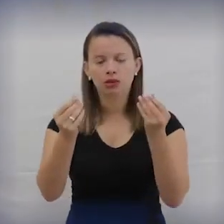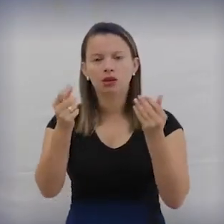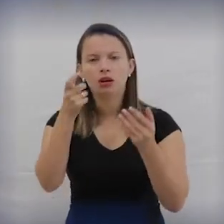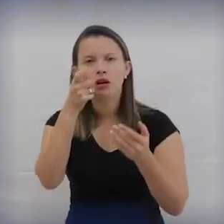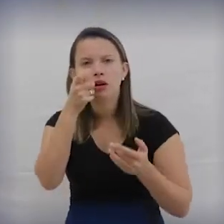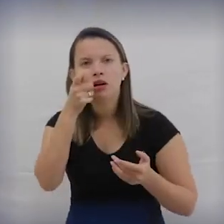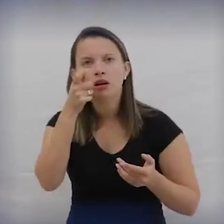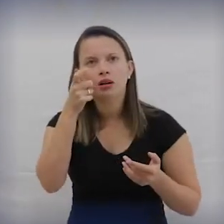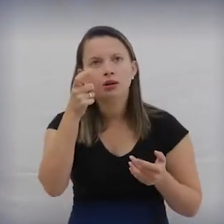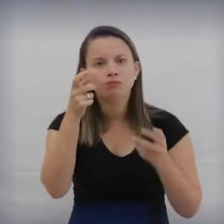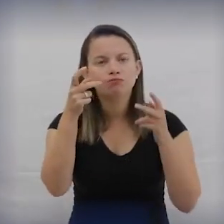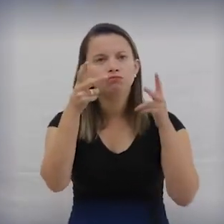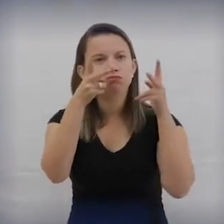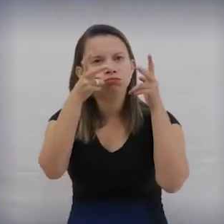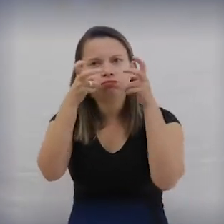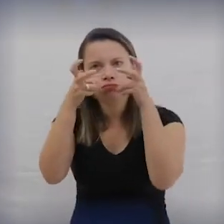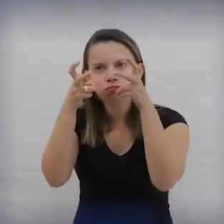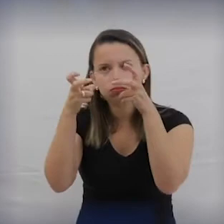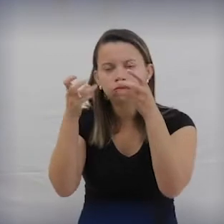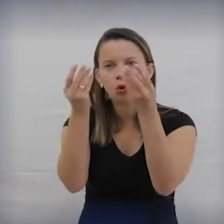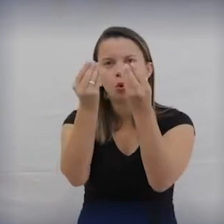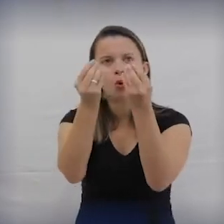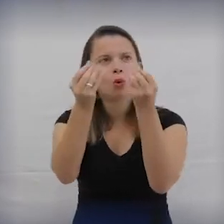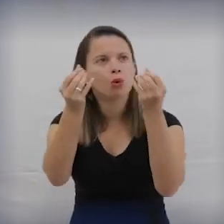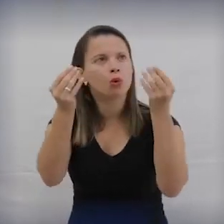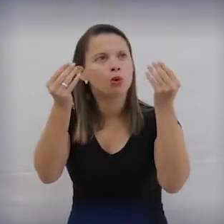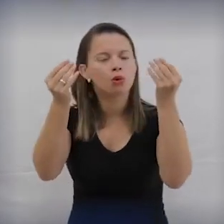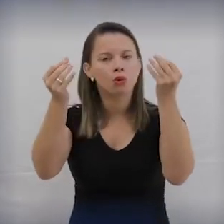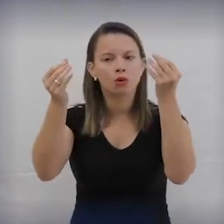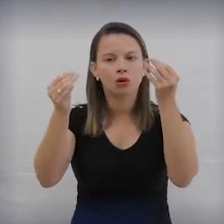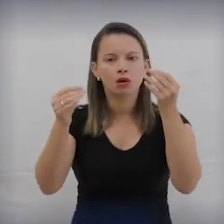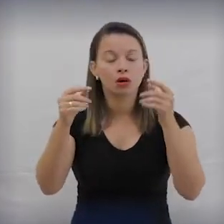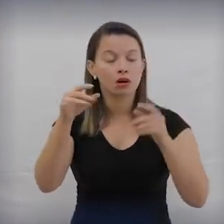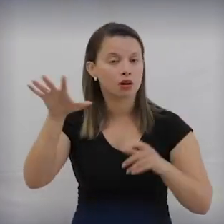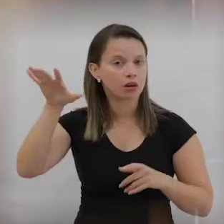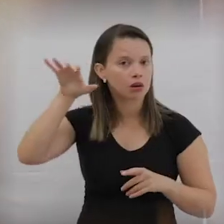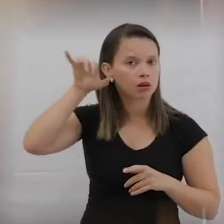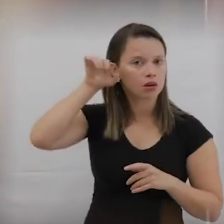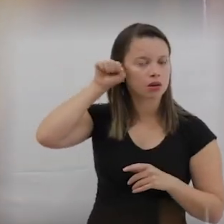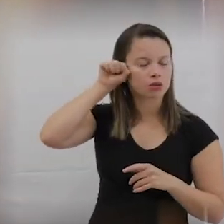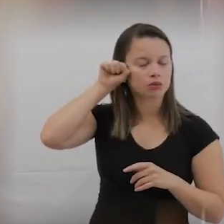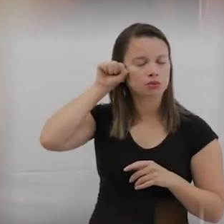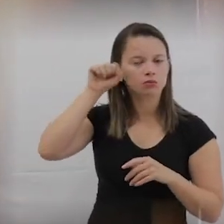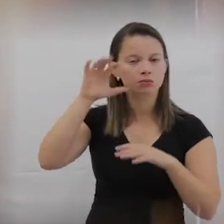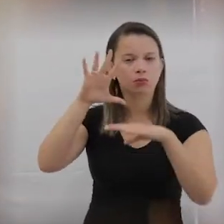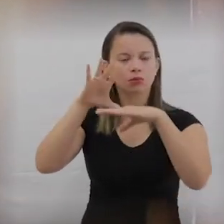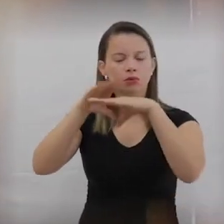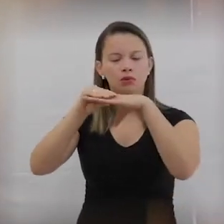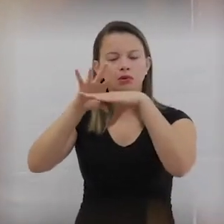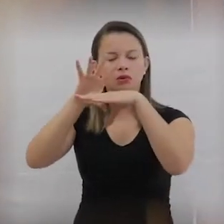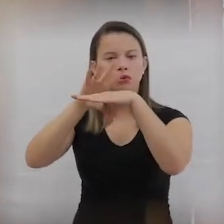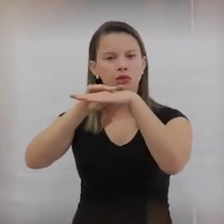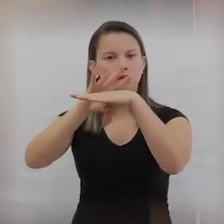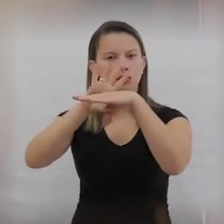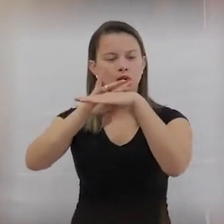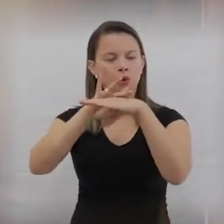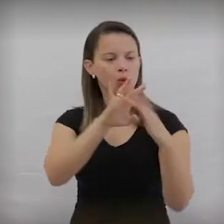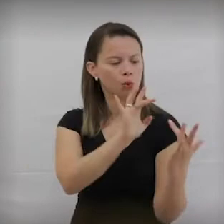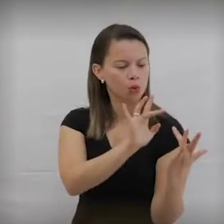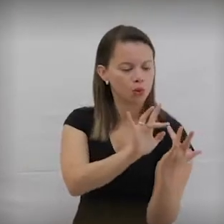observação, trabalhar com a percepção dos sentidos, a audição, o tato, o